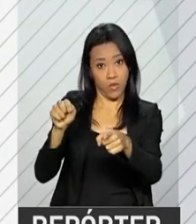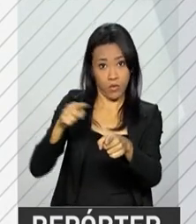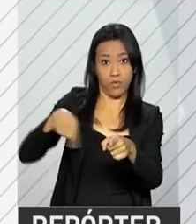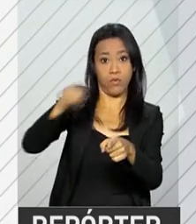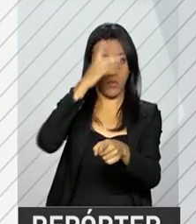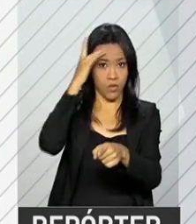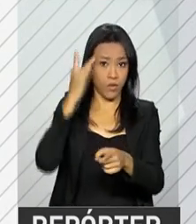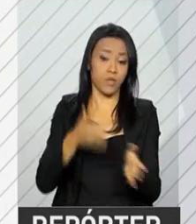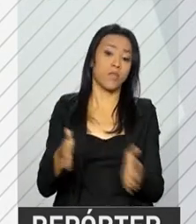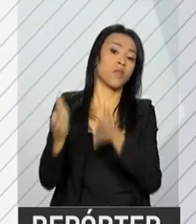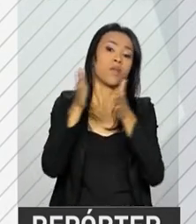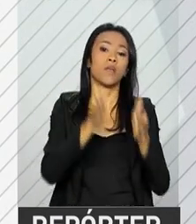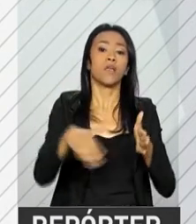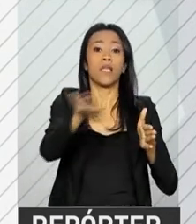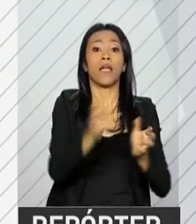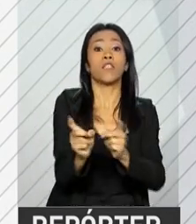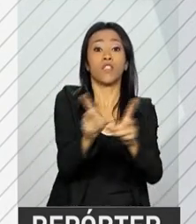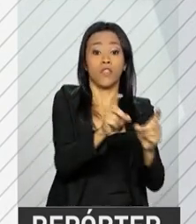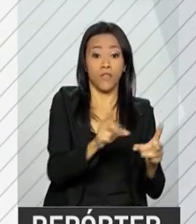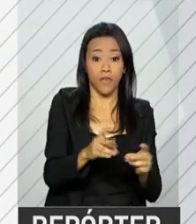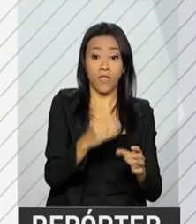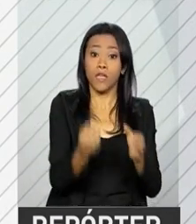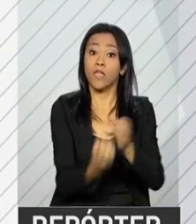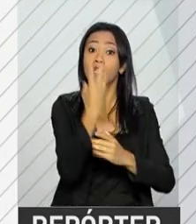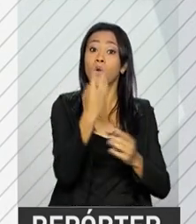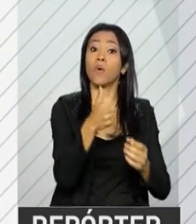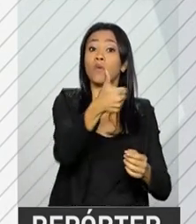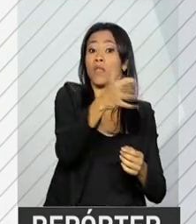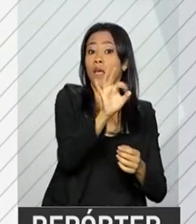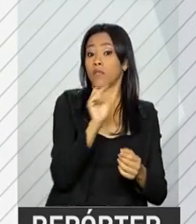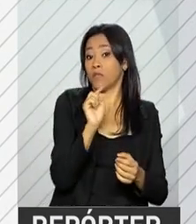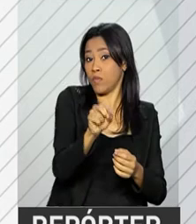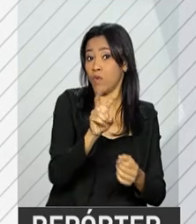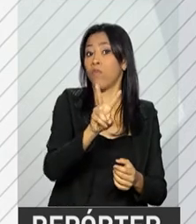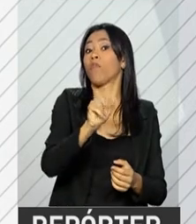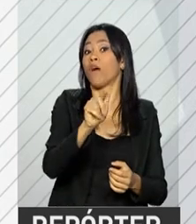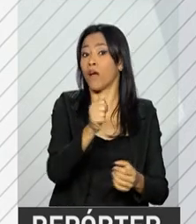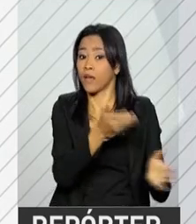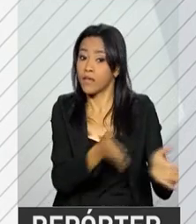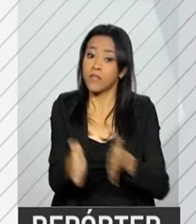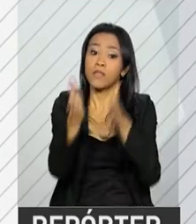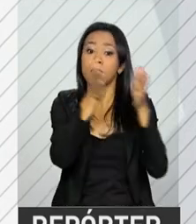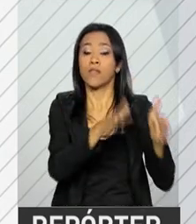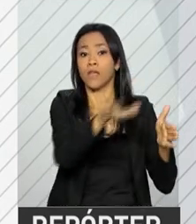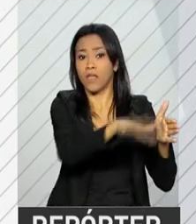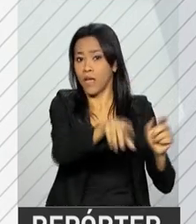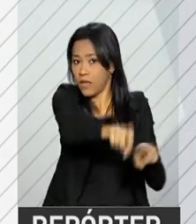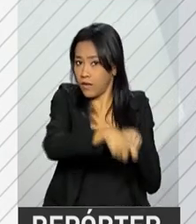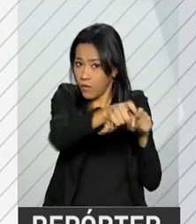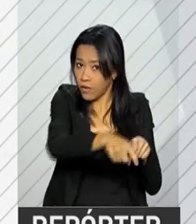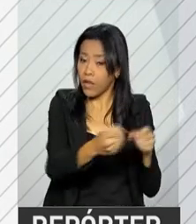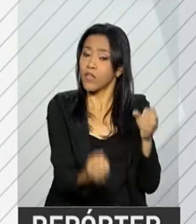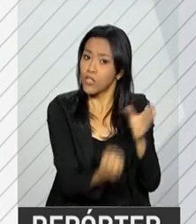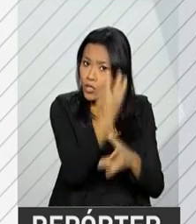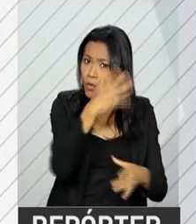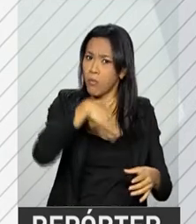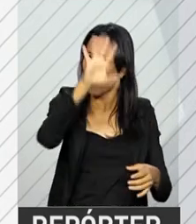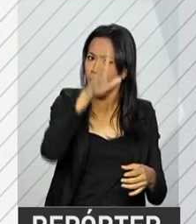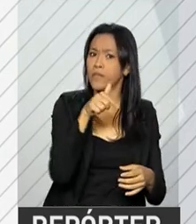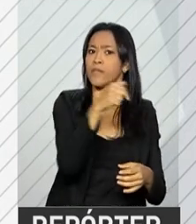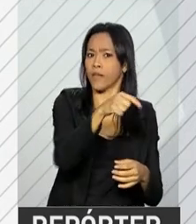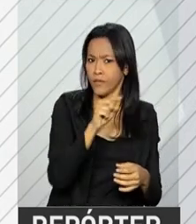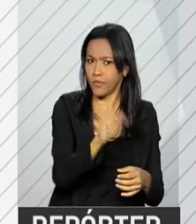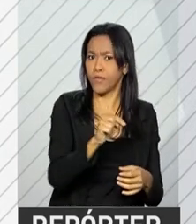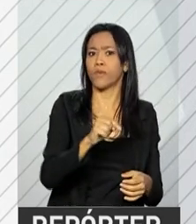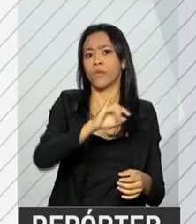Já o comércio criou outras 10.100 vagas formais de empregos. E a agropecuária gerou mais de 7 mil postos no